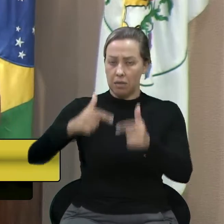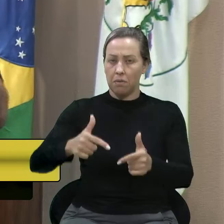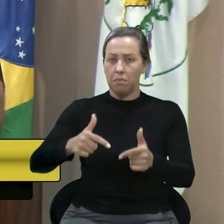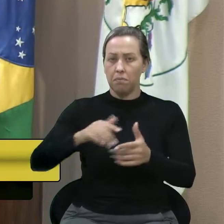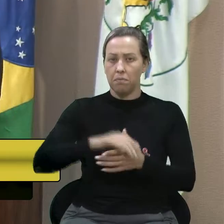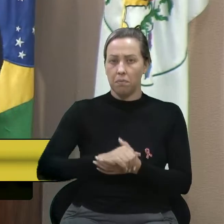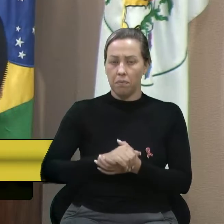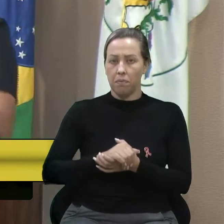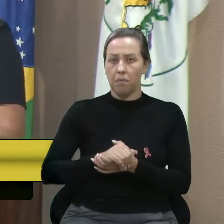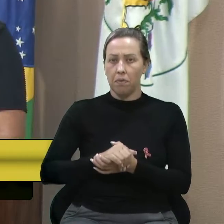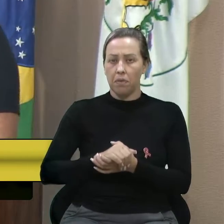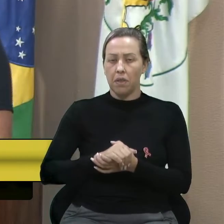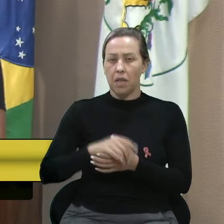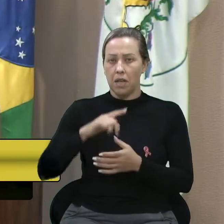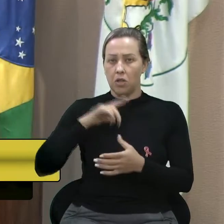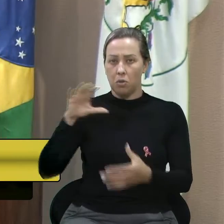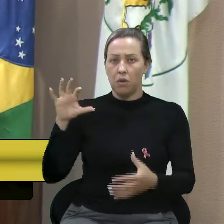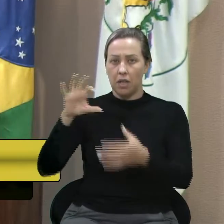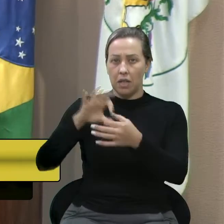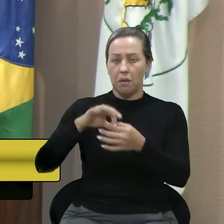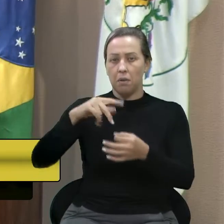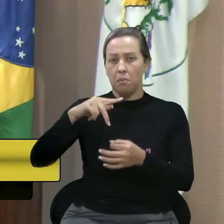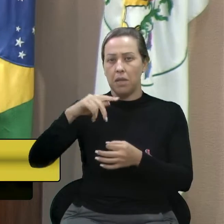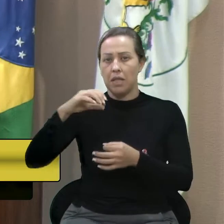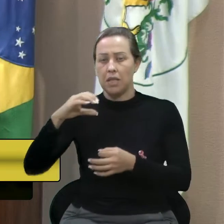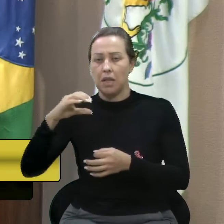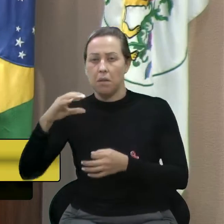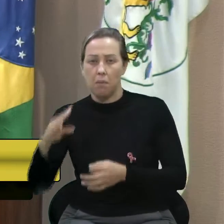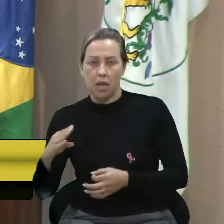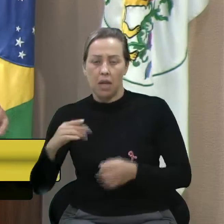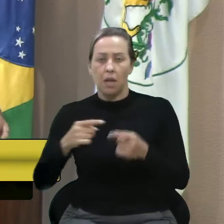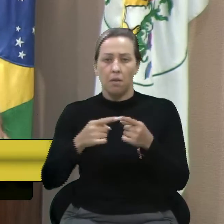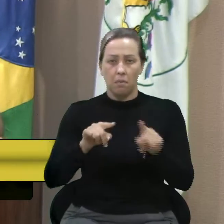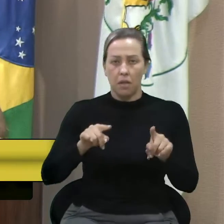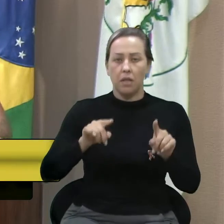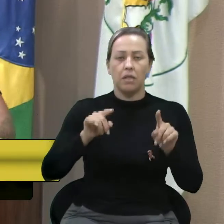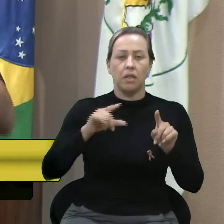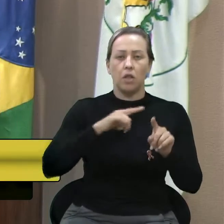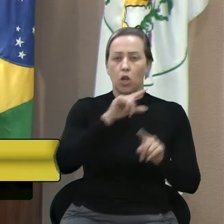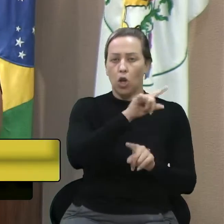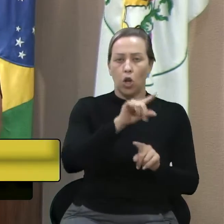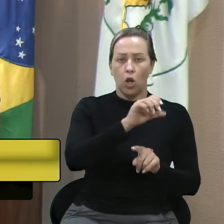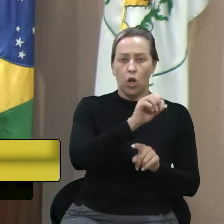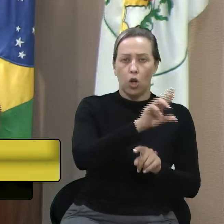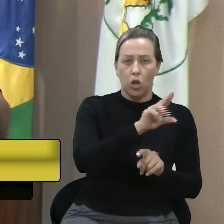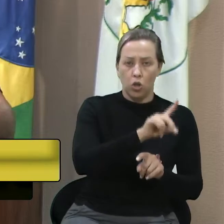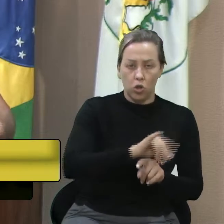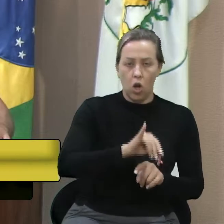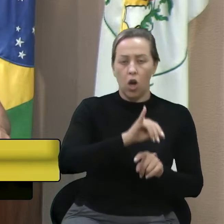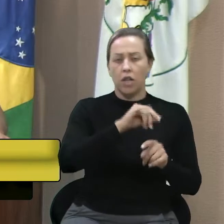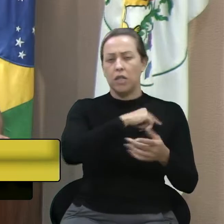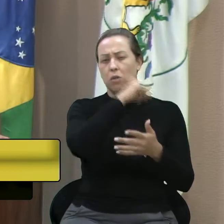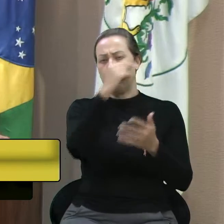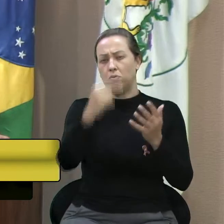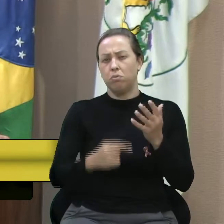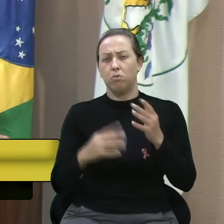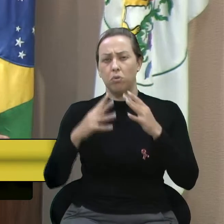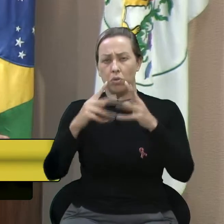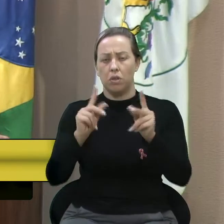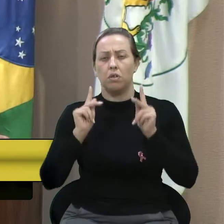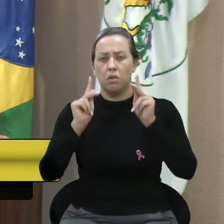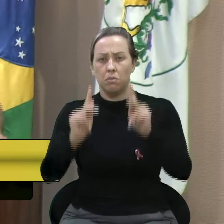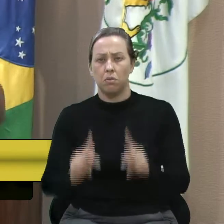forma clandestina, enfim, tinha uma ligação com o PCB. Não só o Sartori, Zorzi, professor Isidoro Zorzi, né, e tantas outras